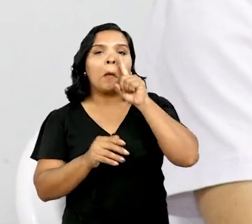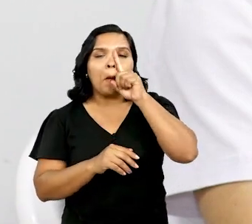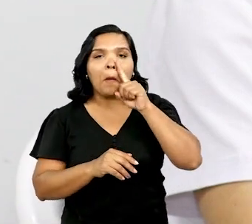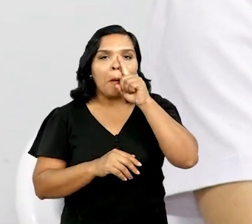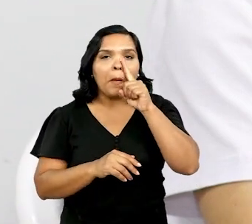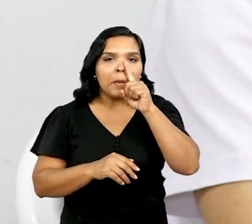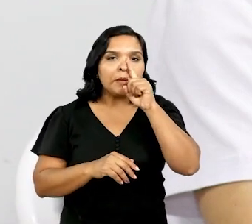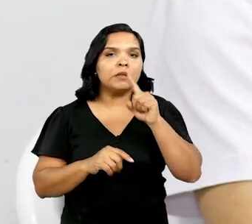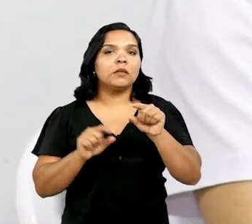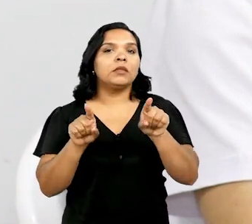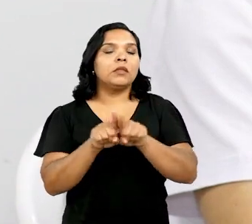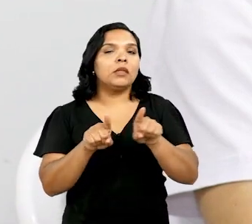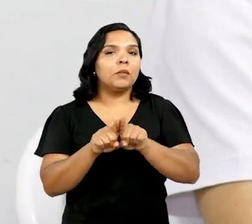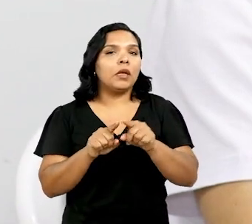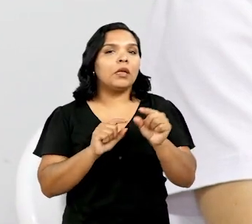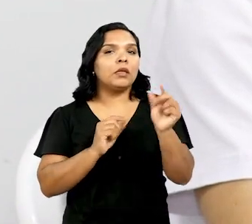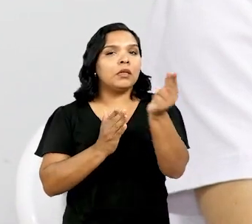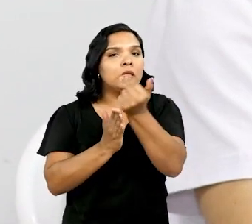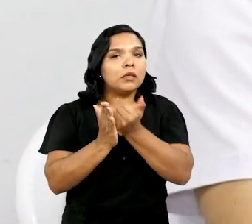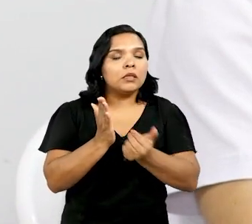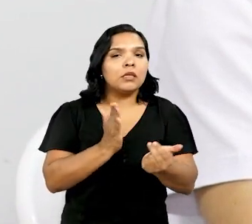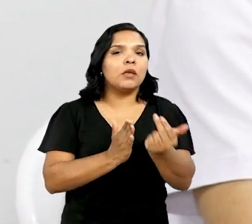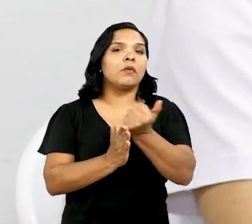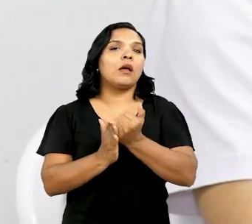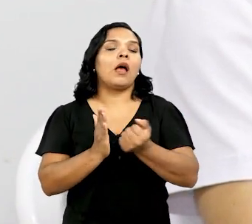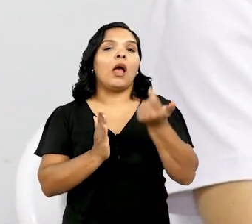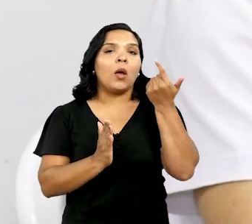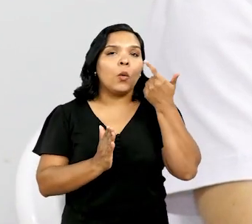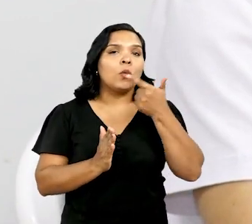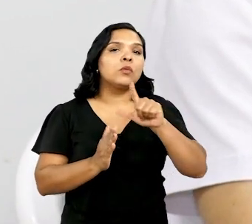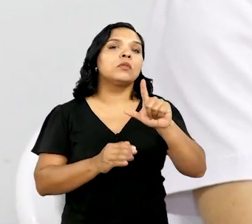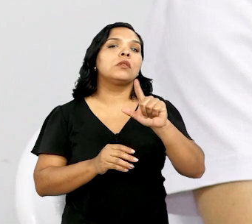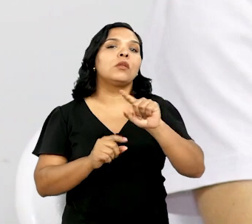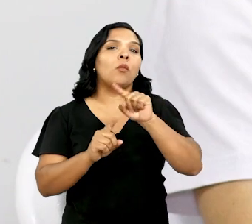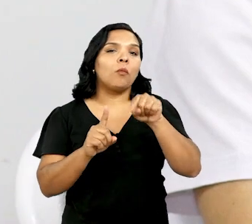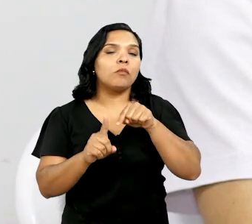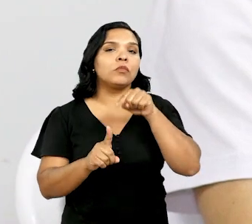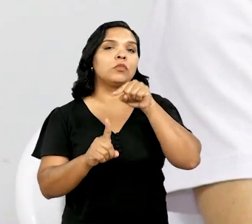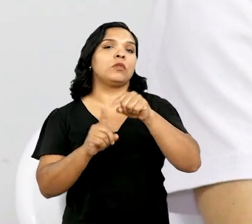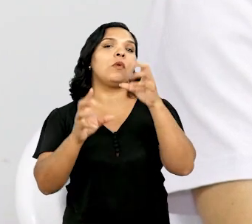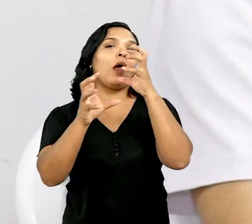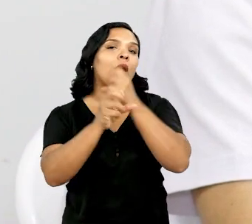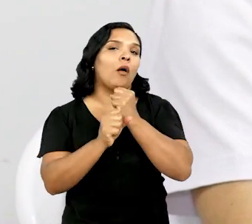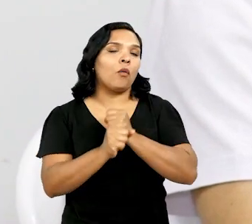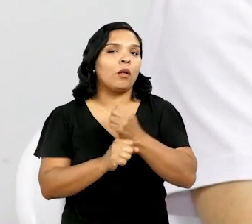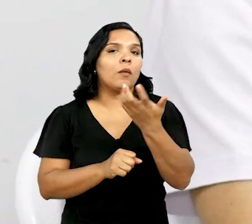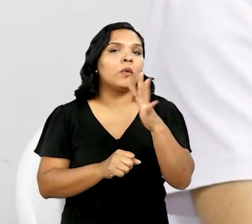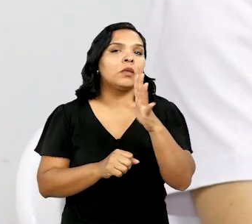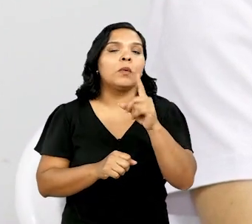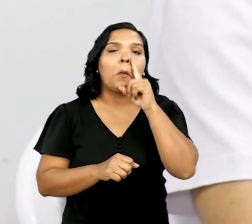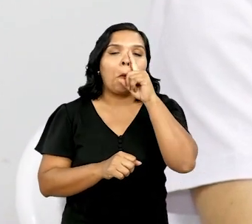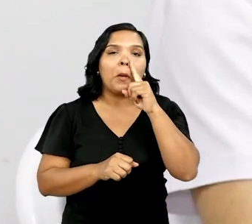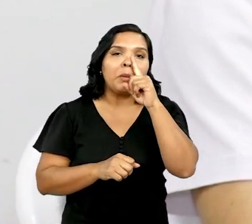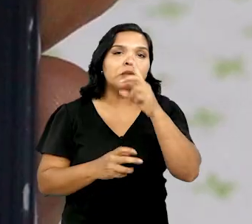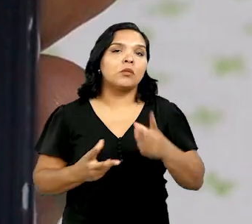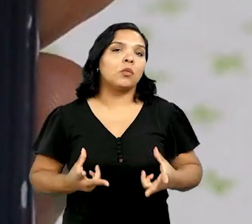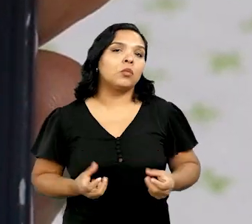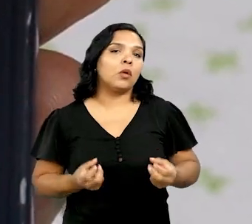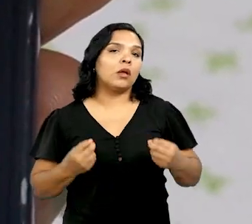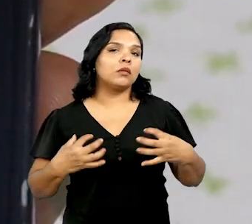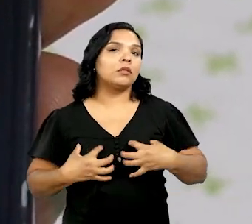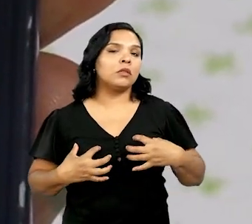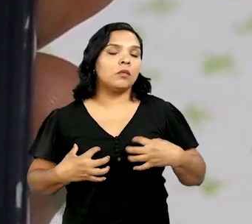e ele começou a fazer pequenos desenhos e terminou desenvolvendo um algoritmo para calcular o risco do câncer de mama.